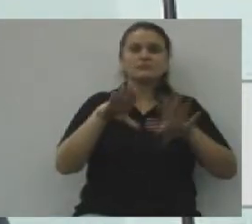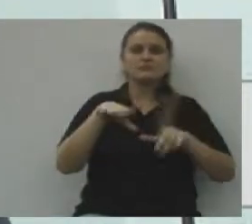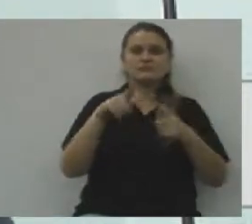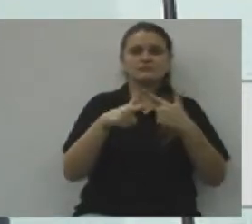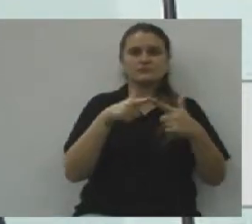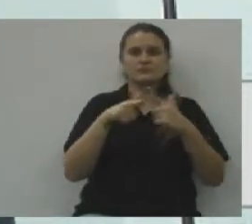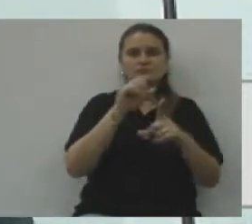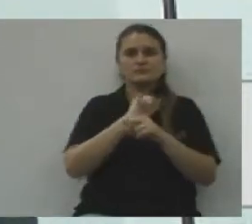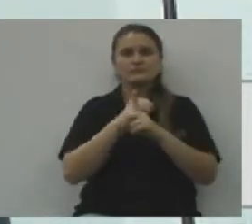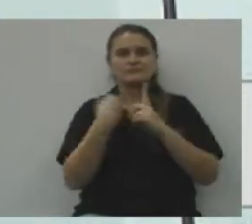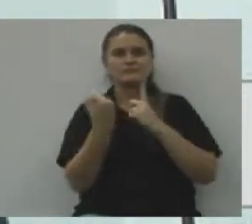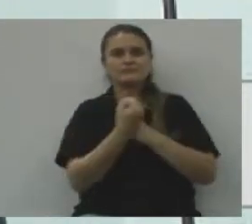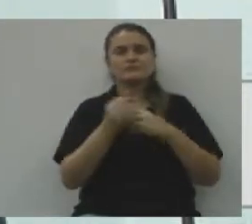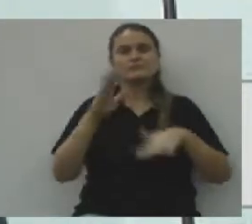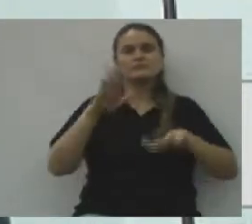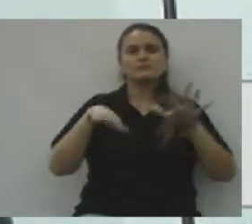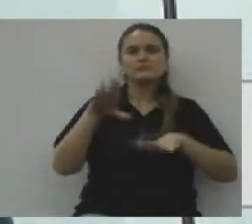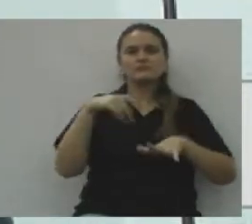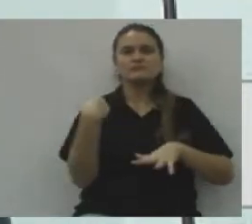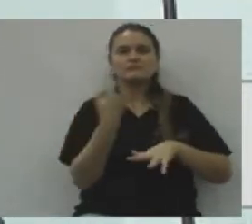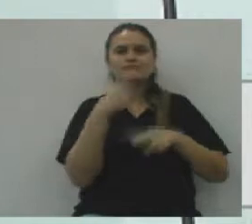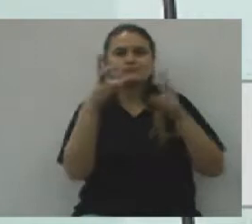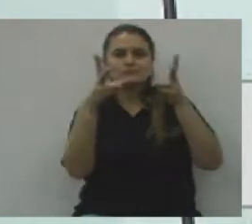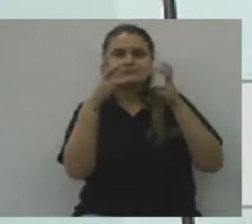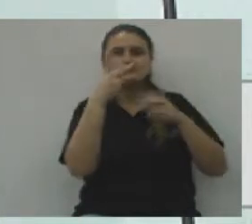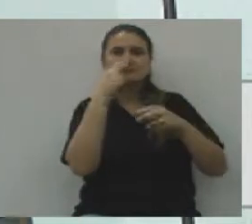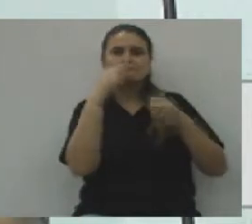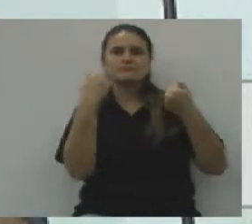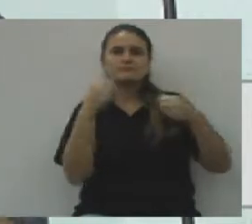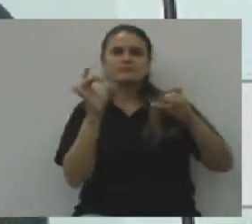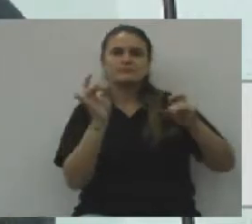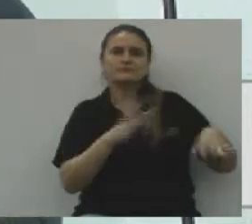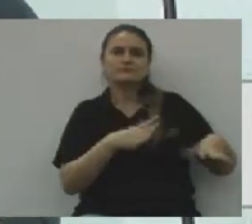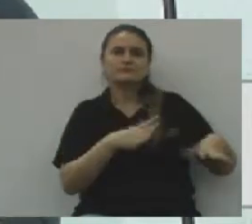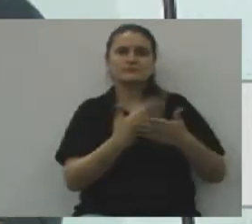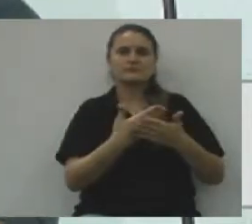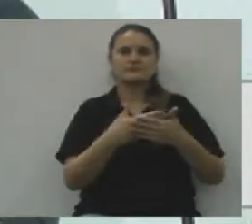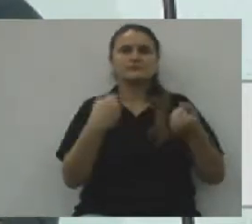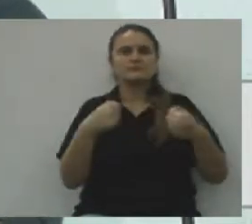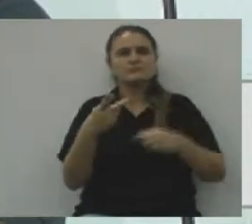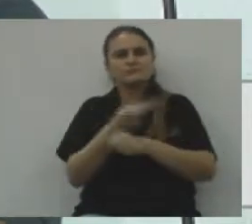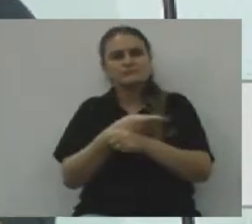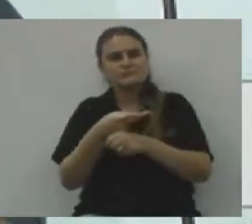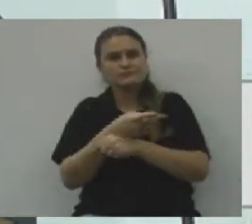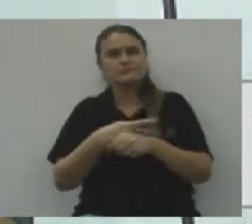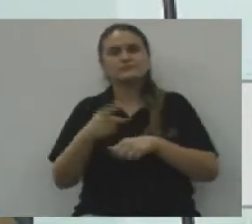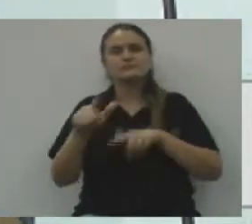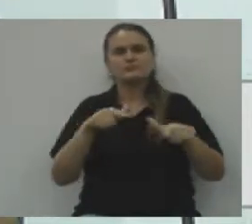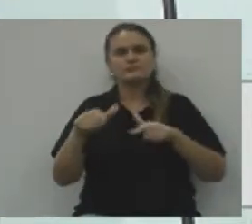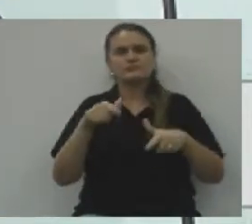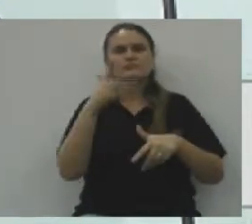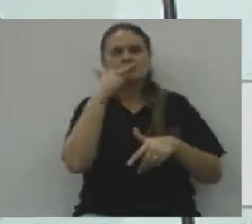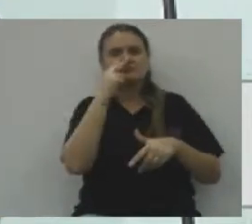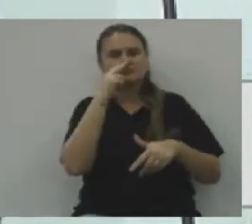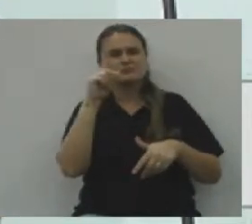social. Quantas vezes nós vemos a questão de ter que abandonar o estudo em busca do trabalho, e isso é muito